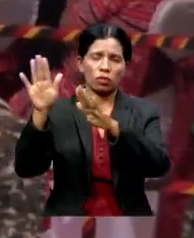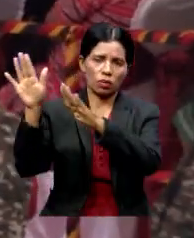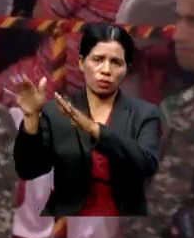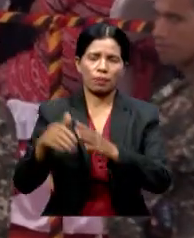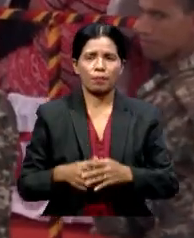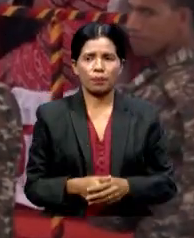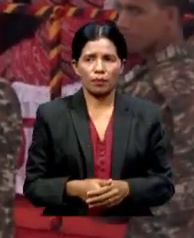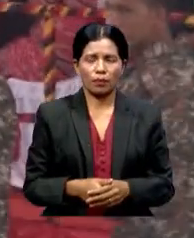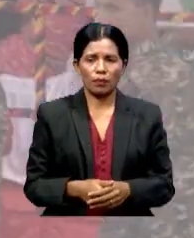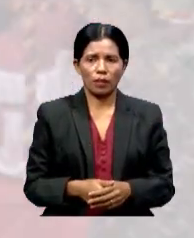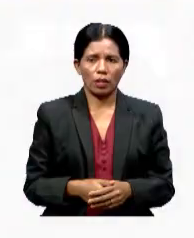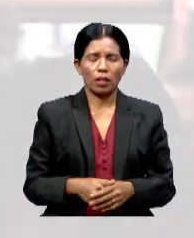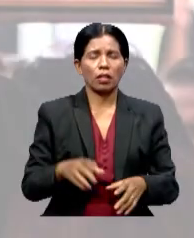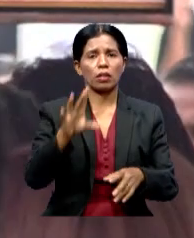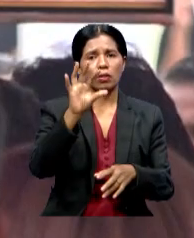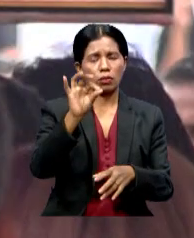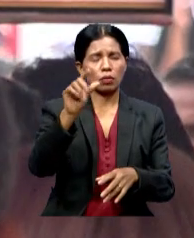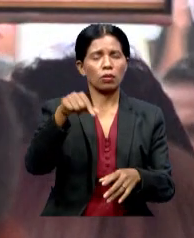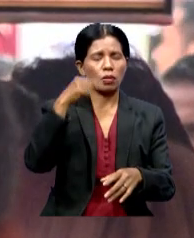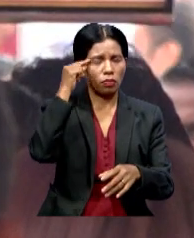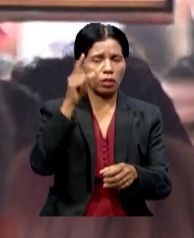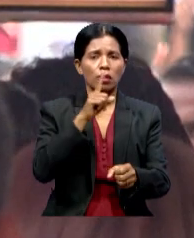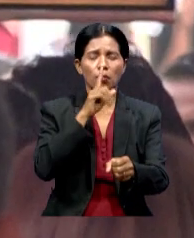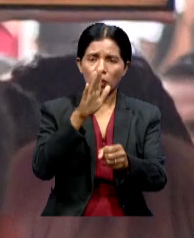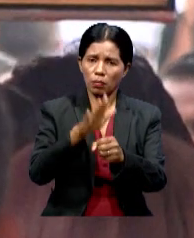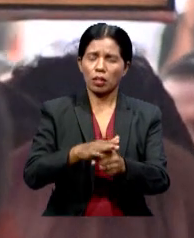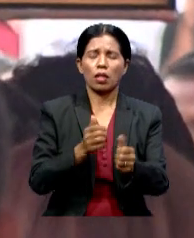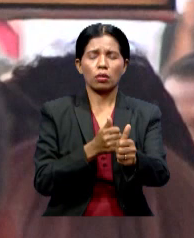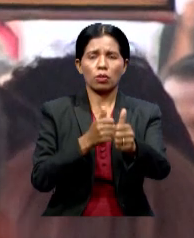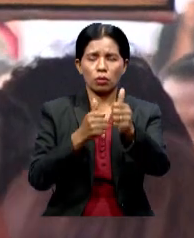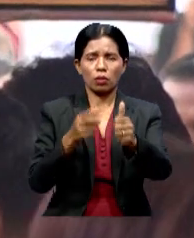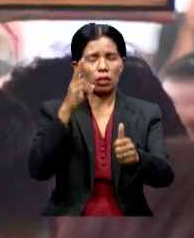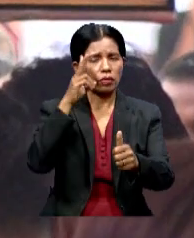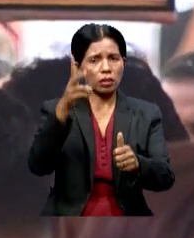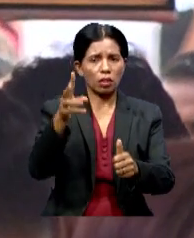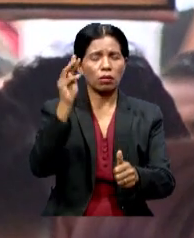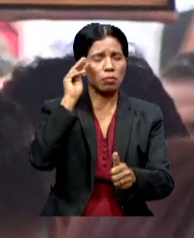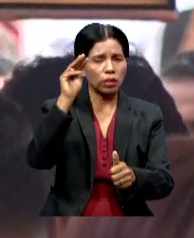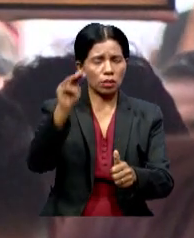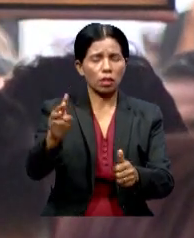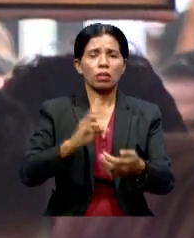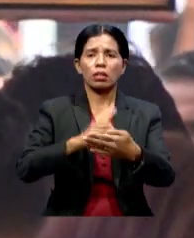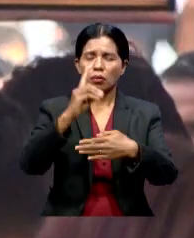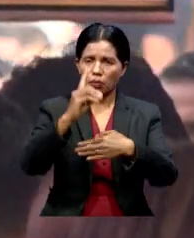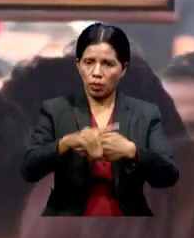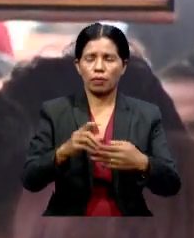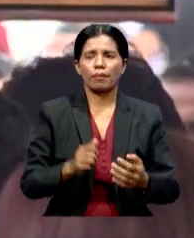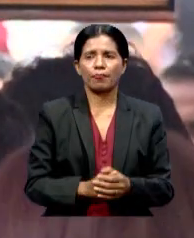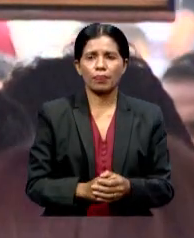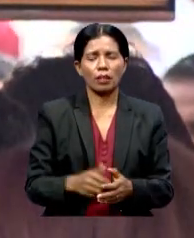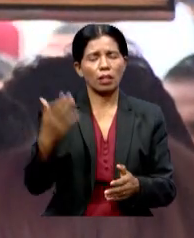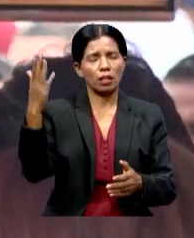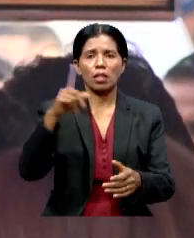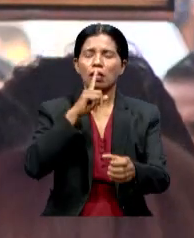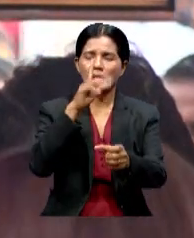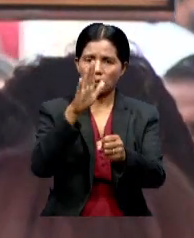governo constitucional e o compromisso a cumpre na minha visão na missão para desenvolvimento do país niano. E na minha